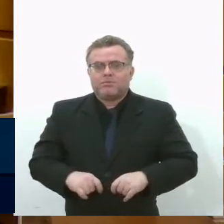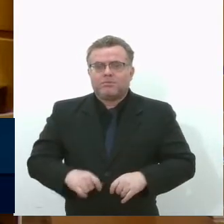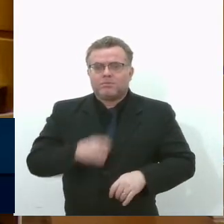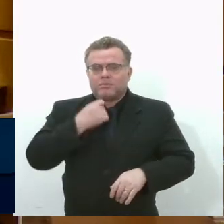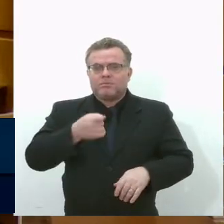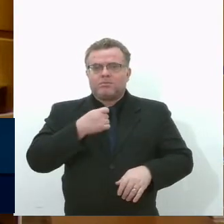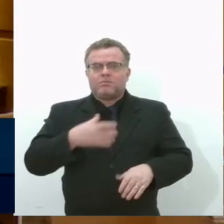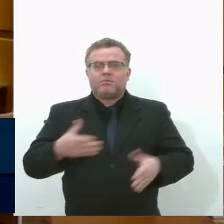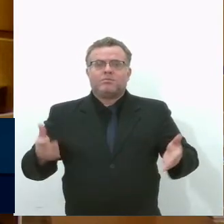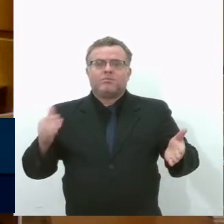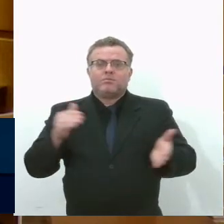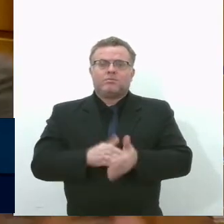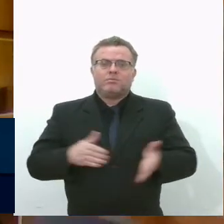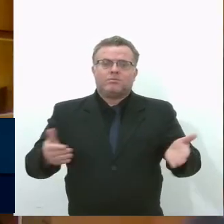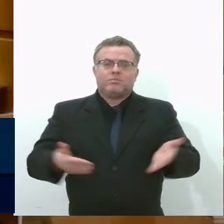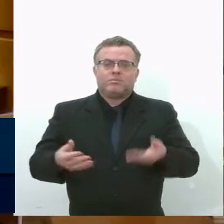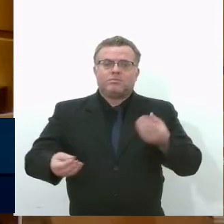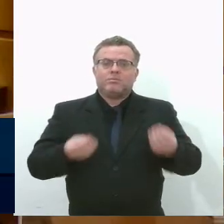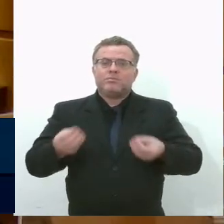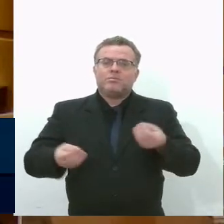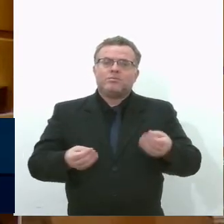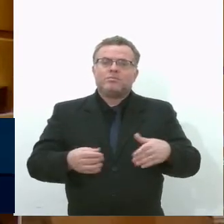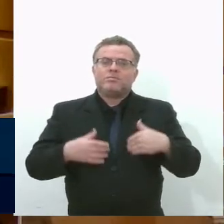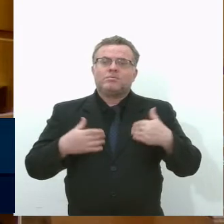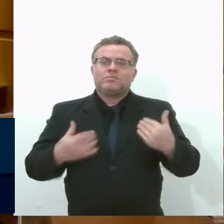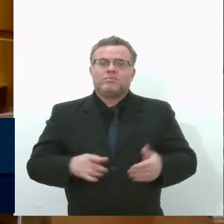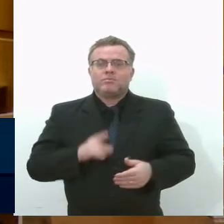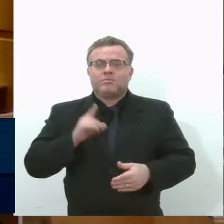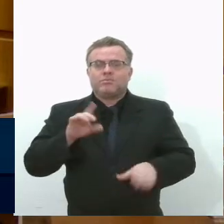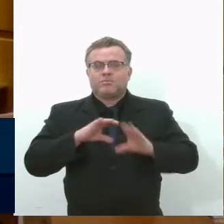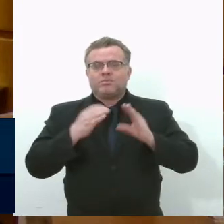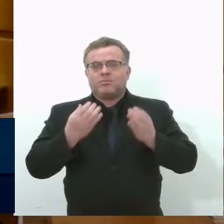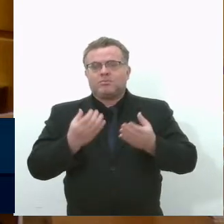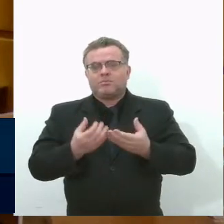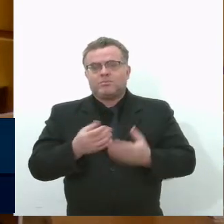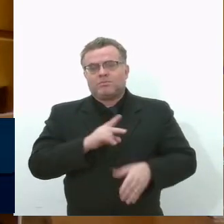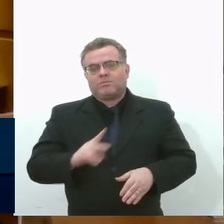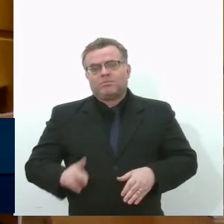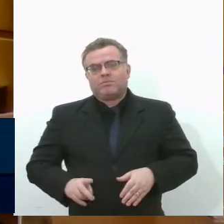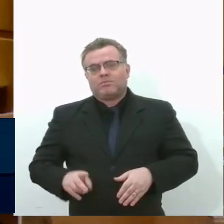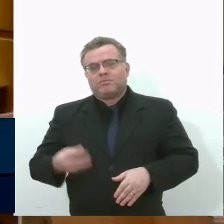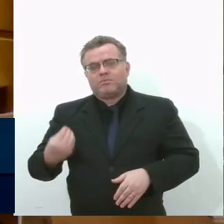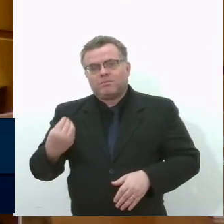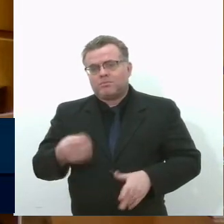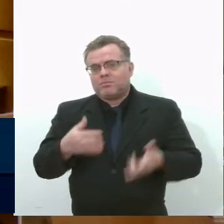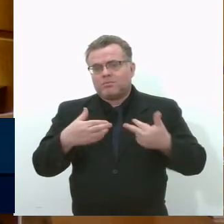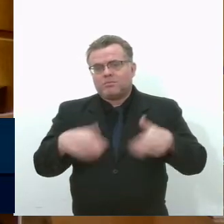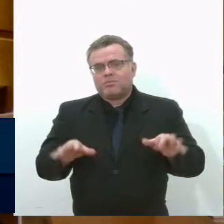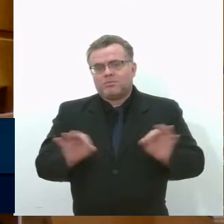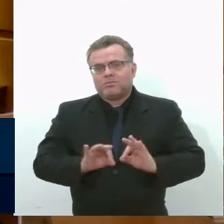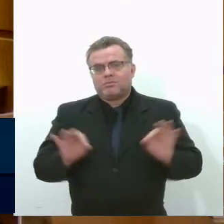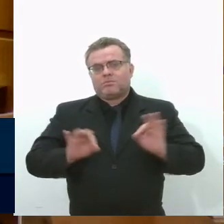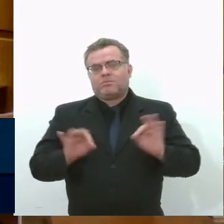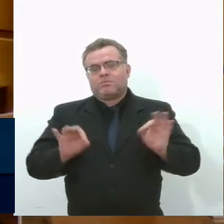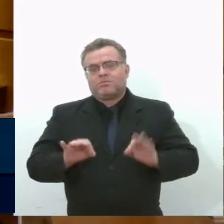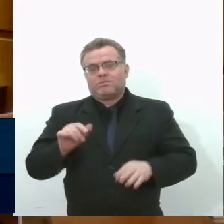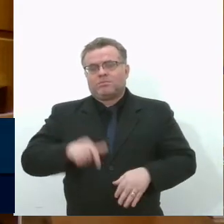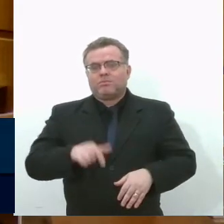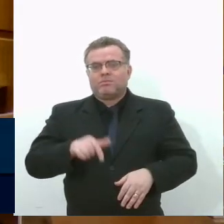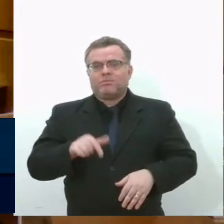hoje, deputado Zezinho. Lá na Câmara de Vereadores não resolvem nada para esses lugares.